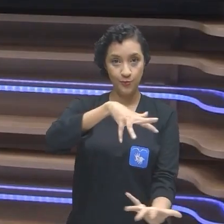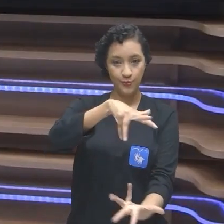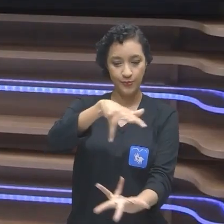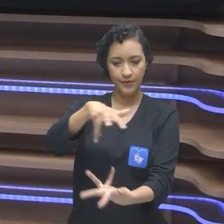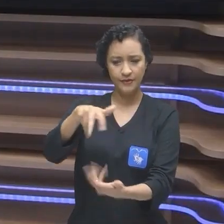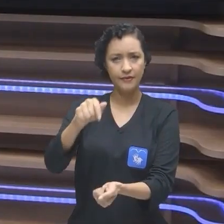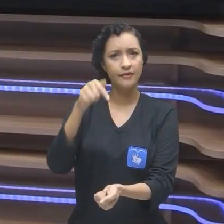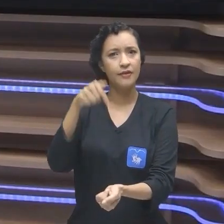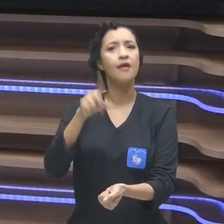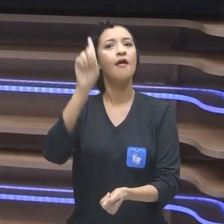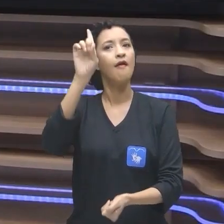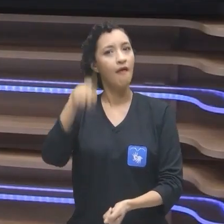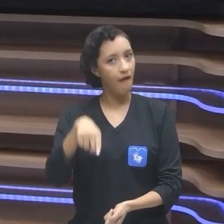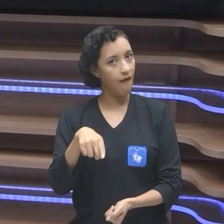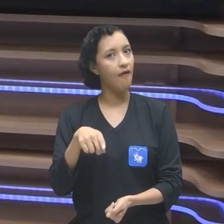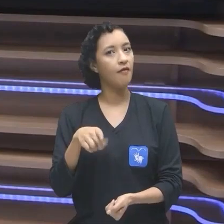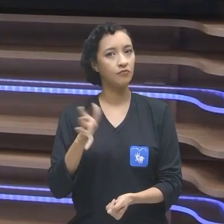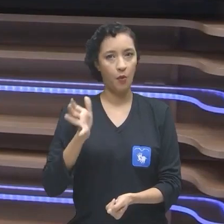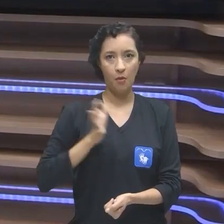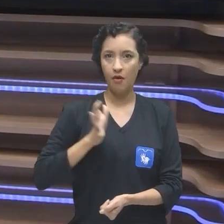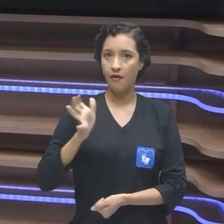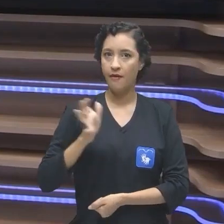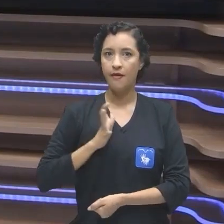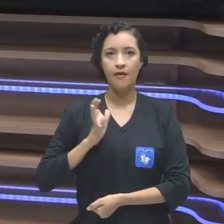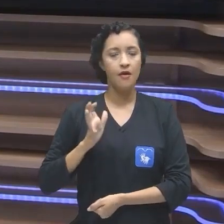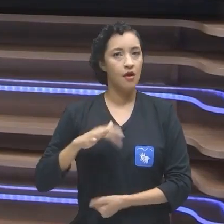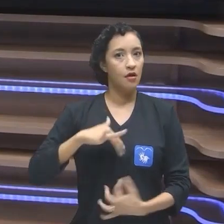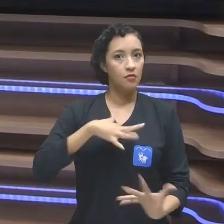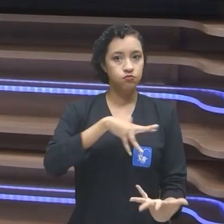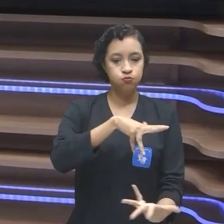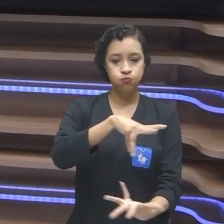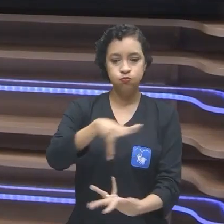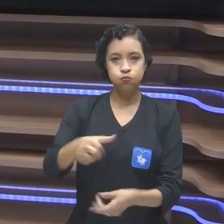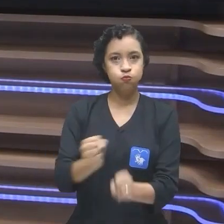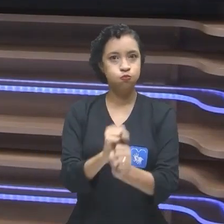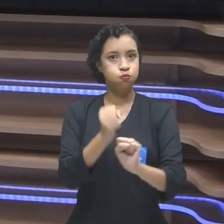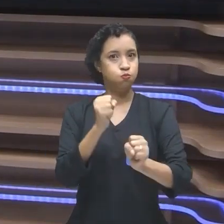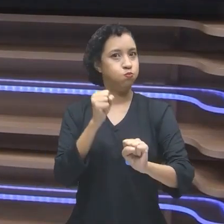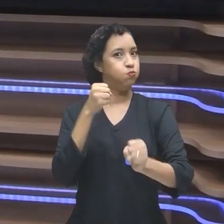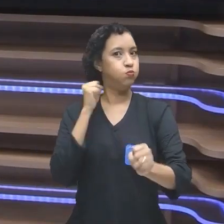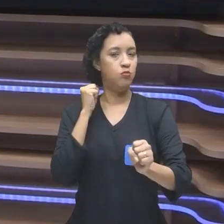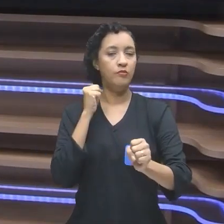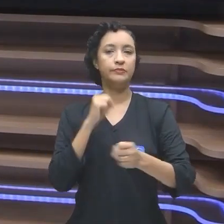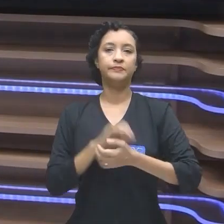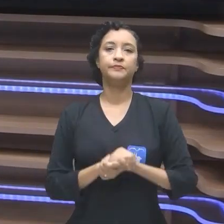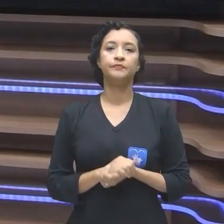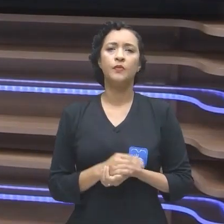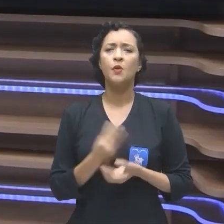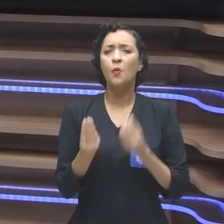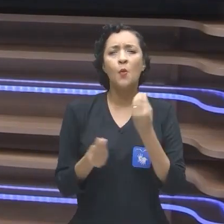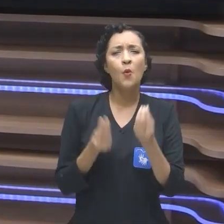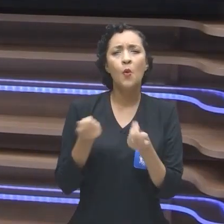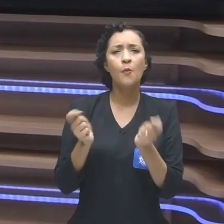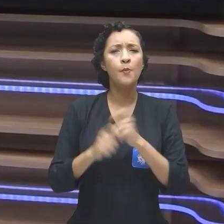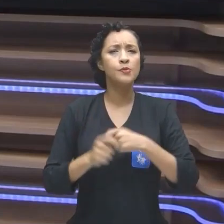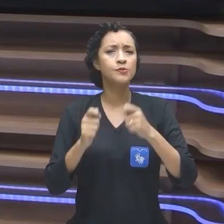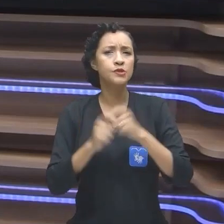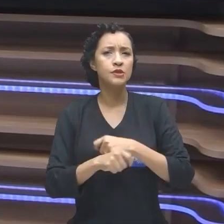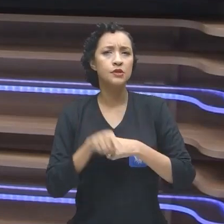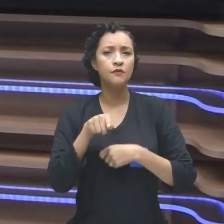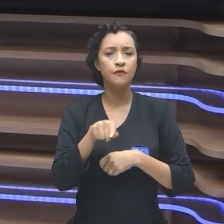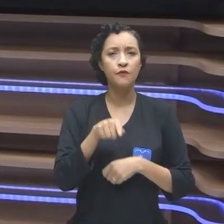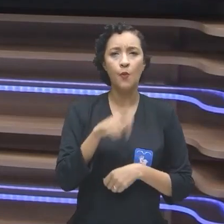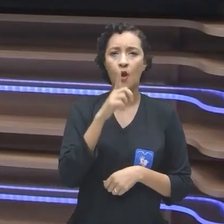um recurso natural gigante. Você sabe como que nós podemos utilizar a água como um recurso